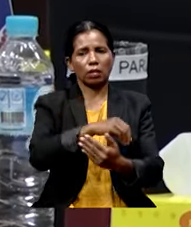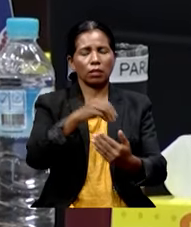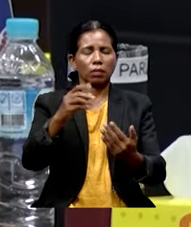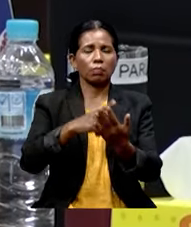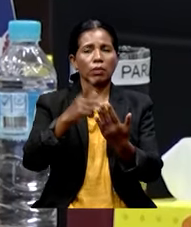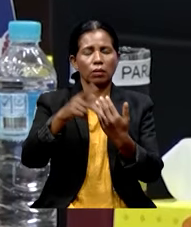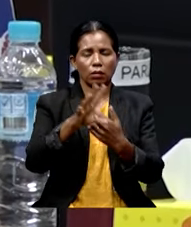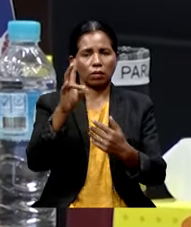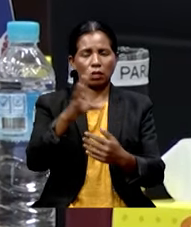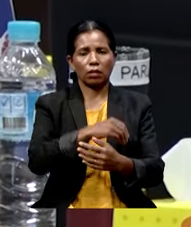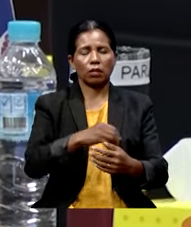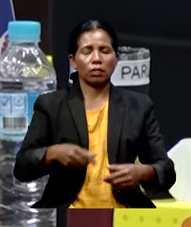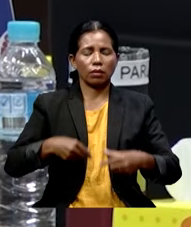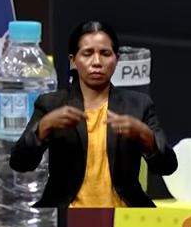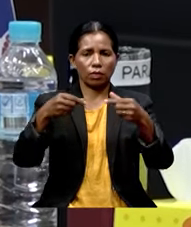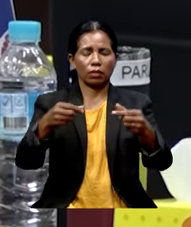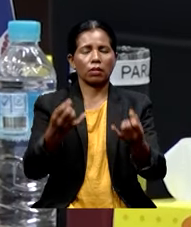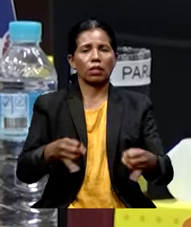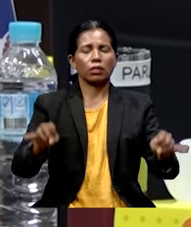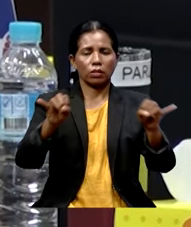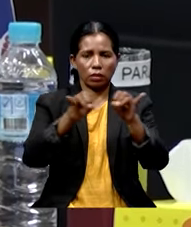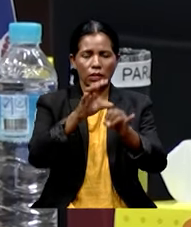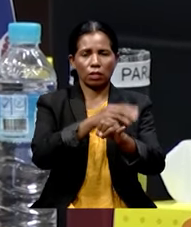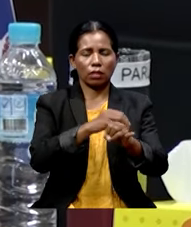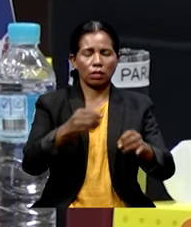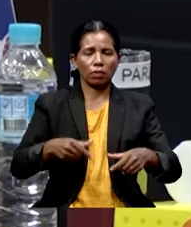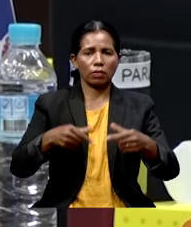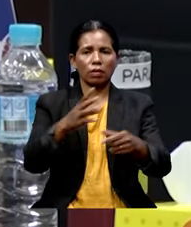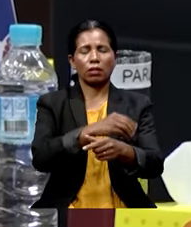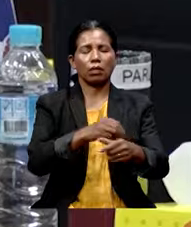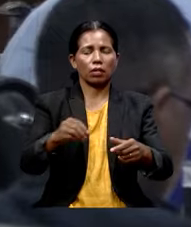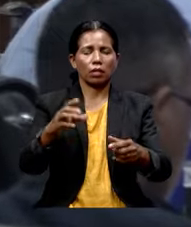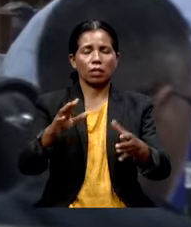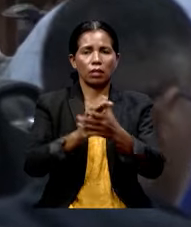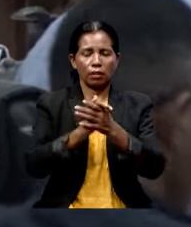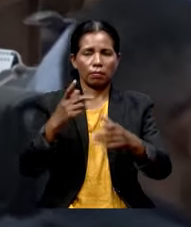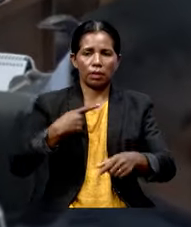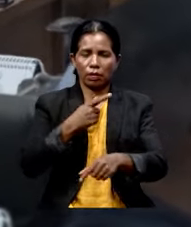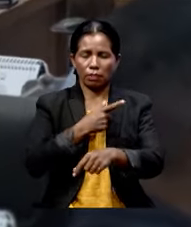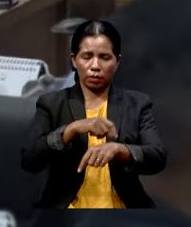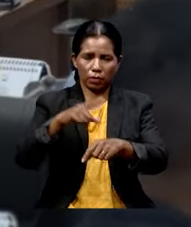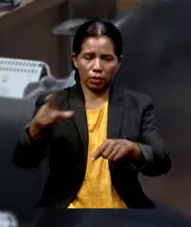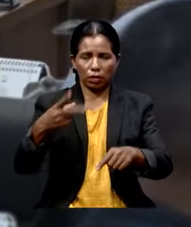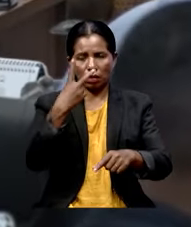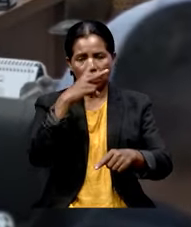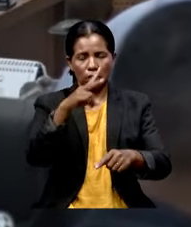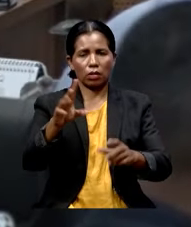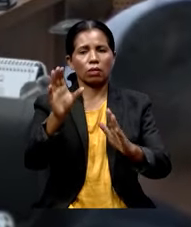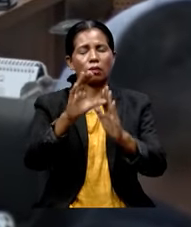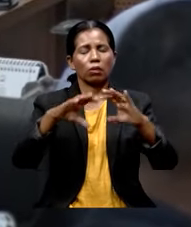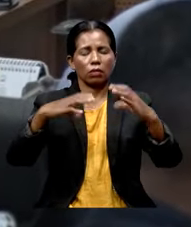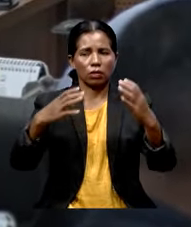WALU, anexa fortalecimento institucional, fortalecimento laço amizade parlamento, assunto constitucional